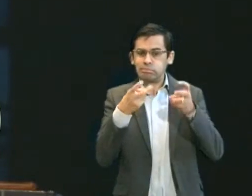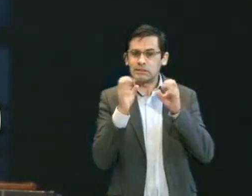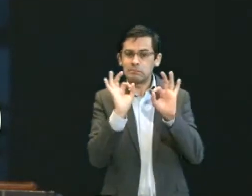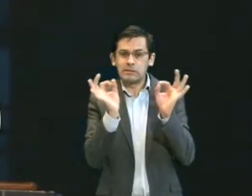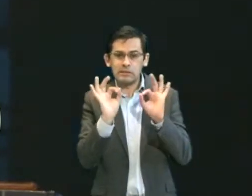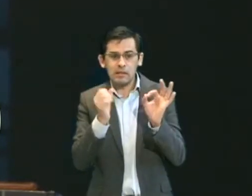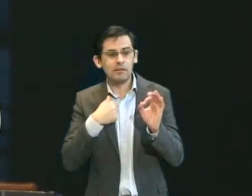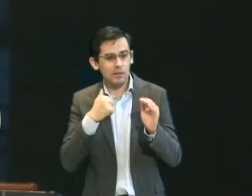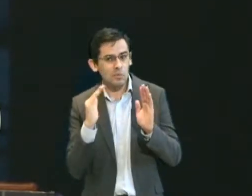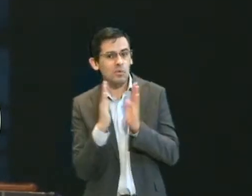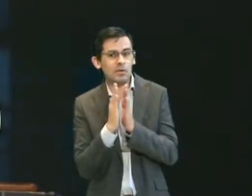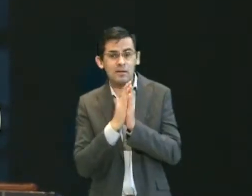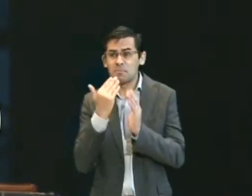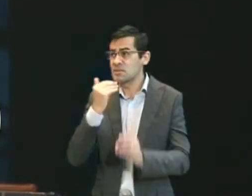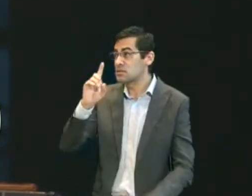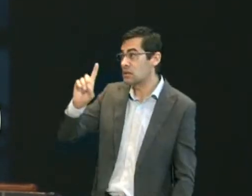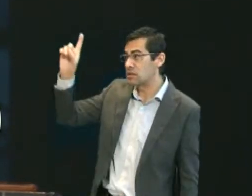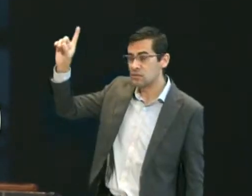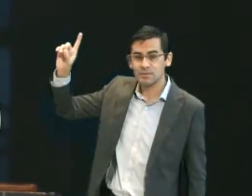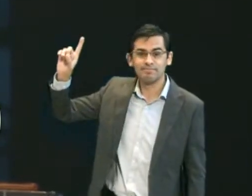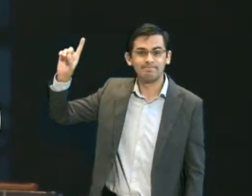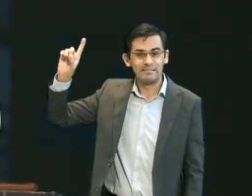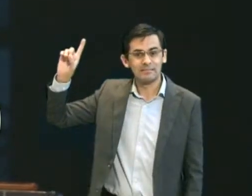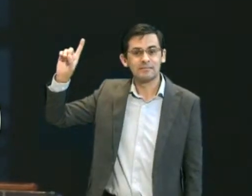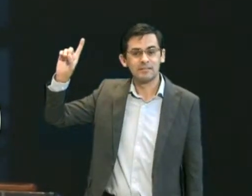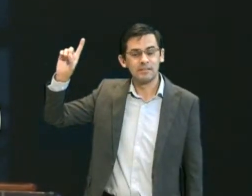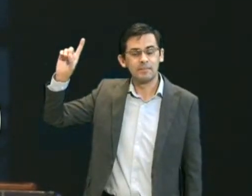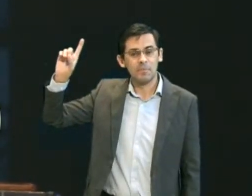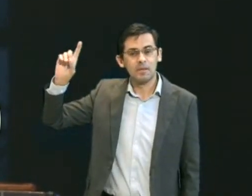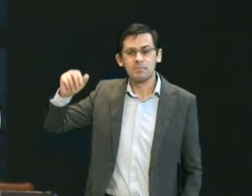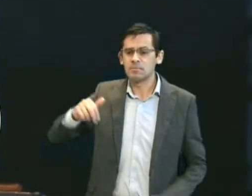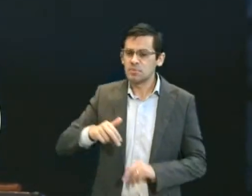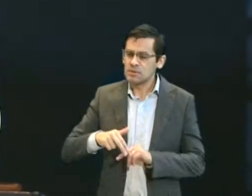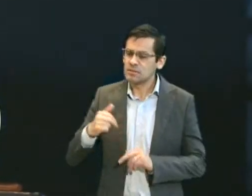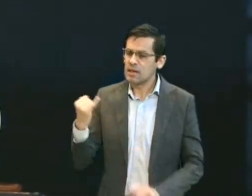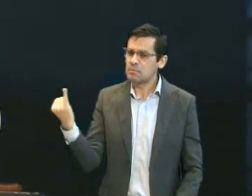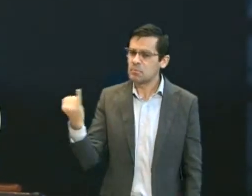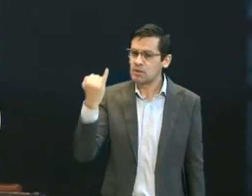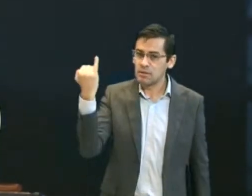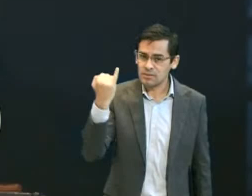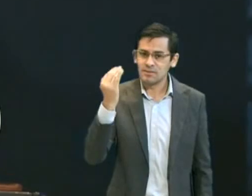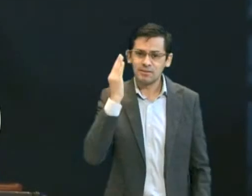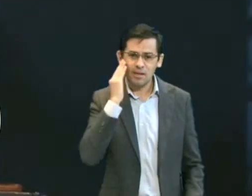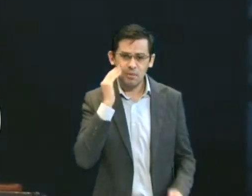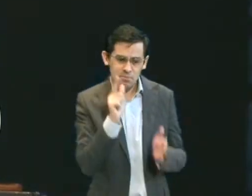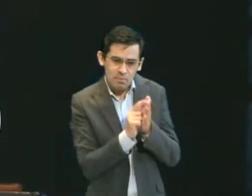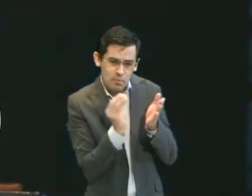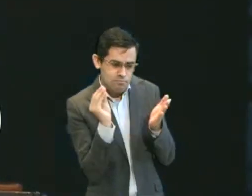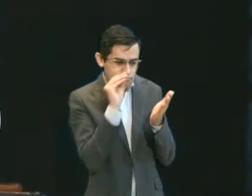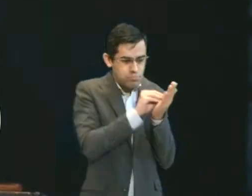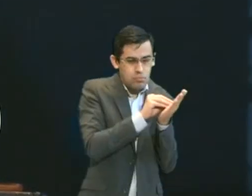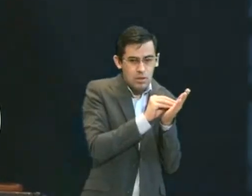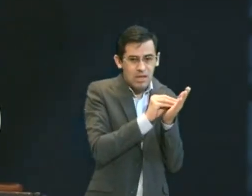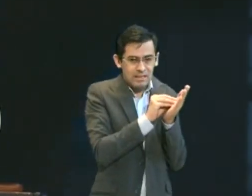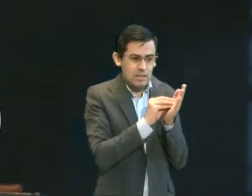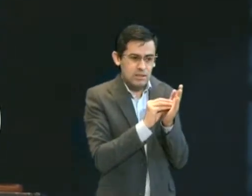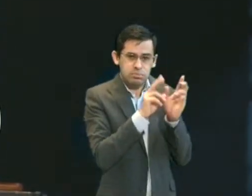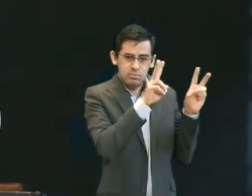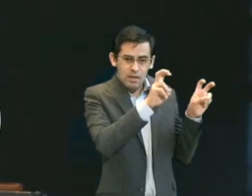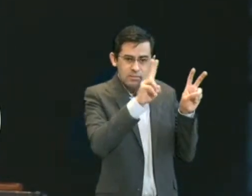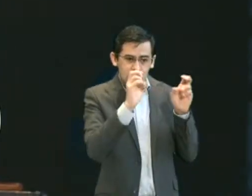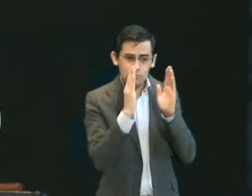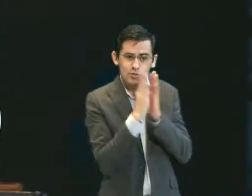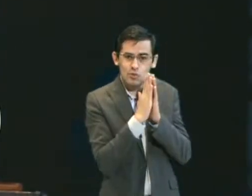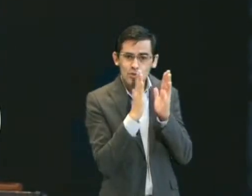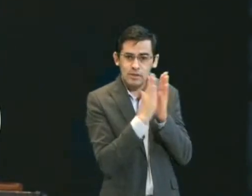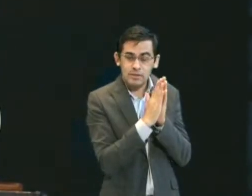percebido que eu tinha feito aquela oração, se perdeu no tempo. Registre as suas orações. Tenha cadernos de